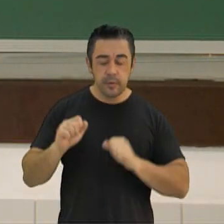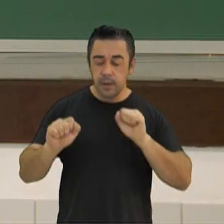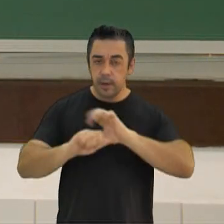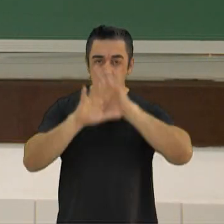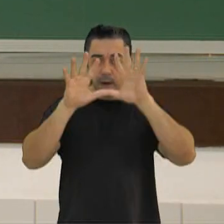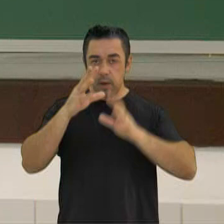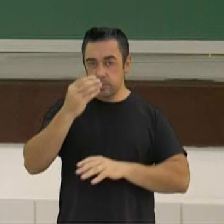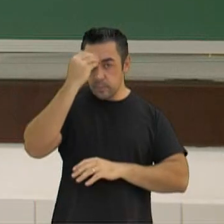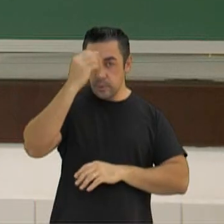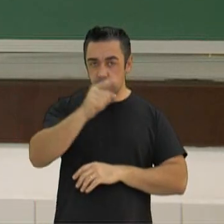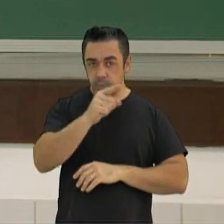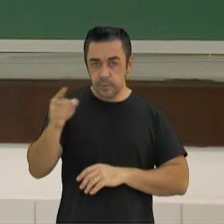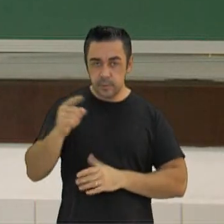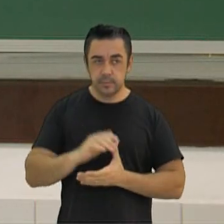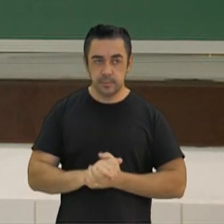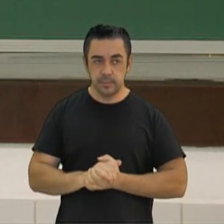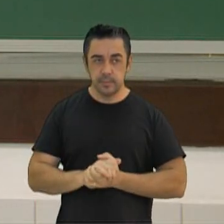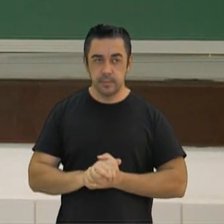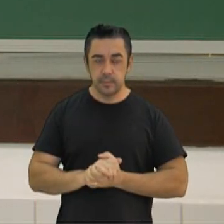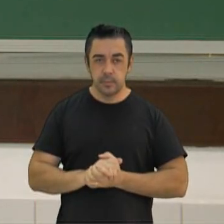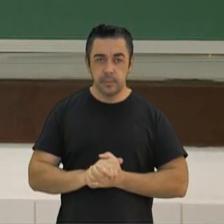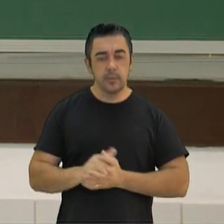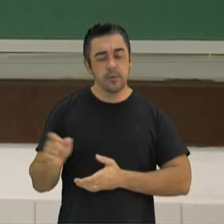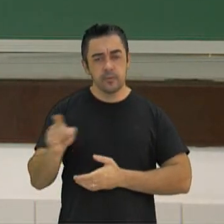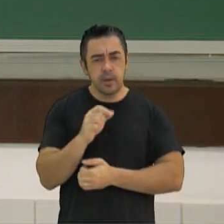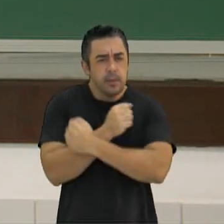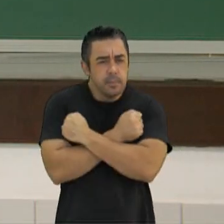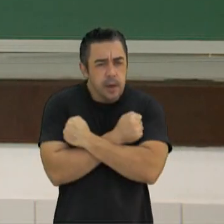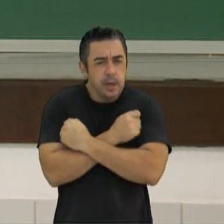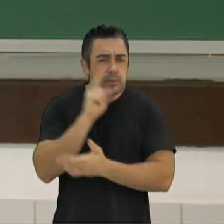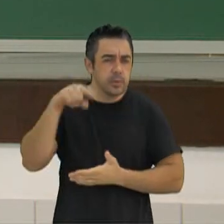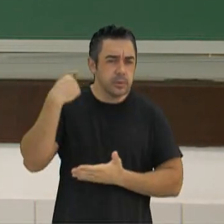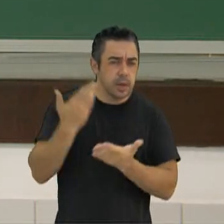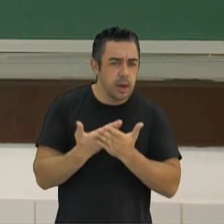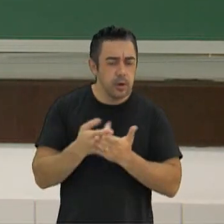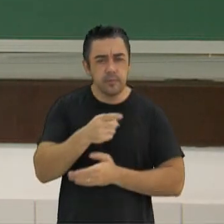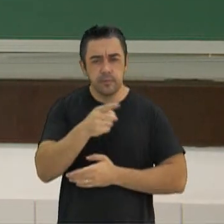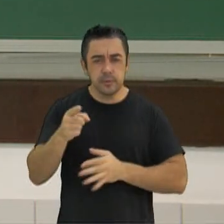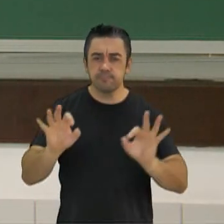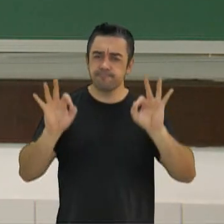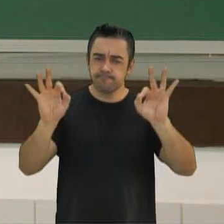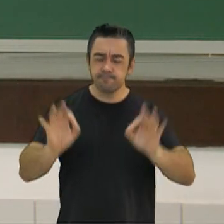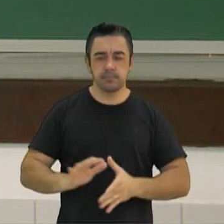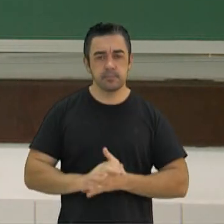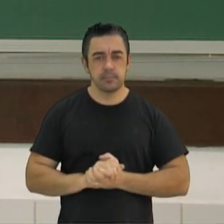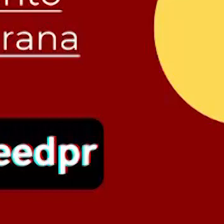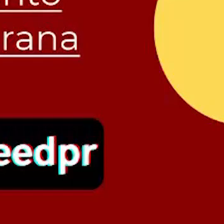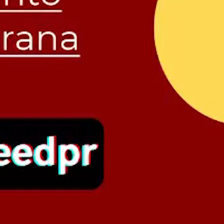fixo aí na memória de vocês. Então é isso. Um grande abraço, até a próxima aula. Sejam extraordinários.